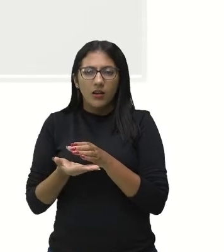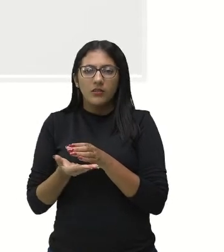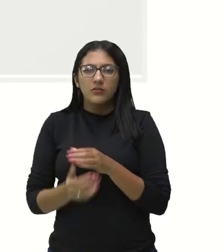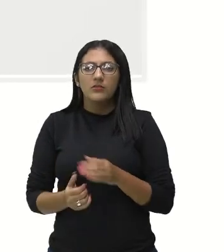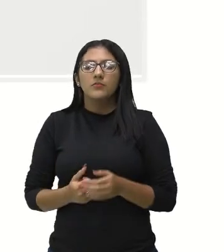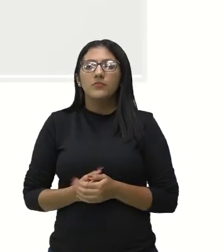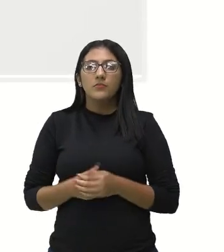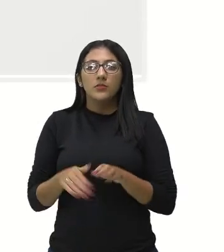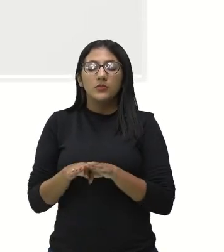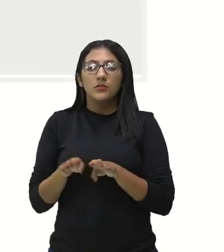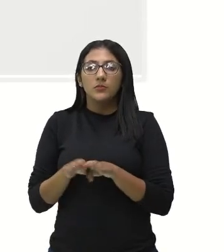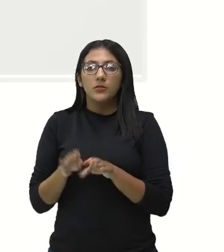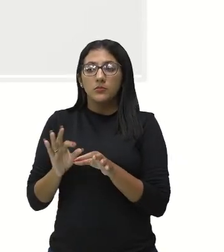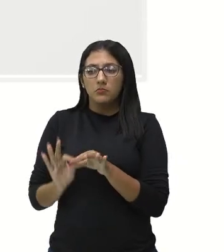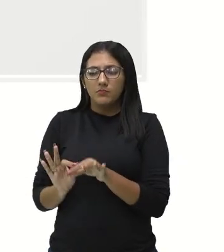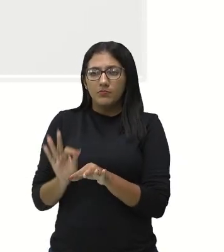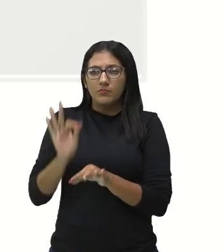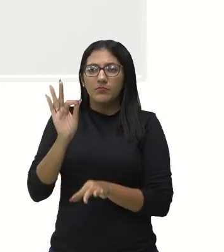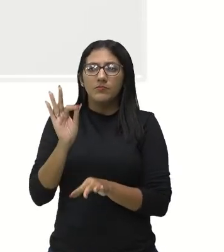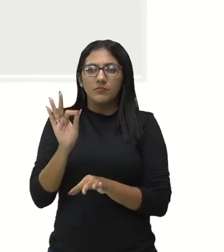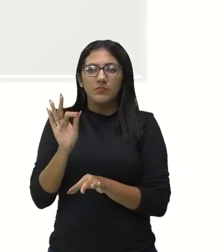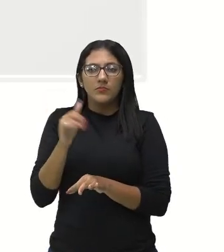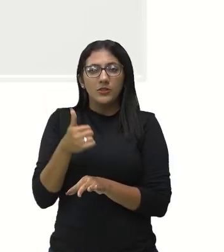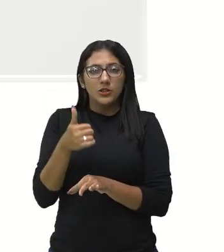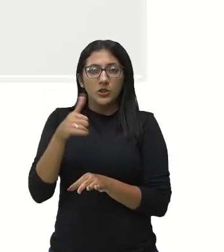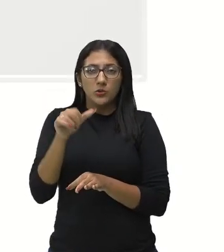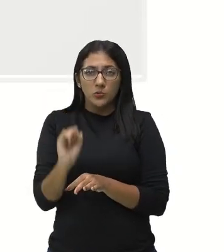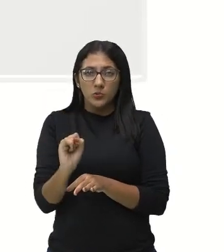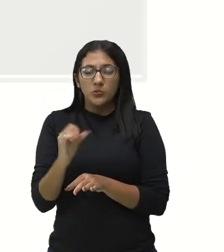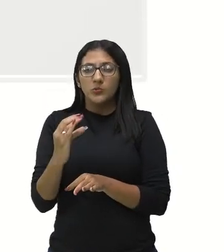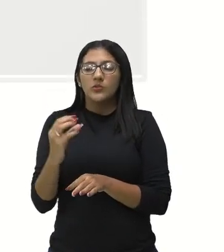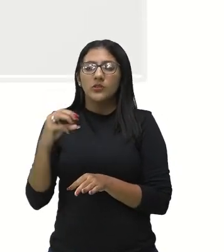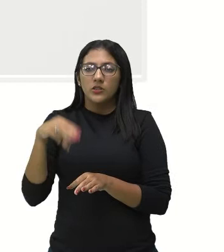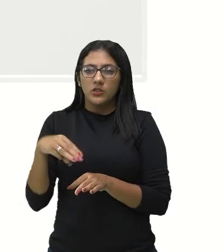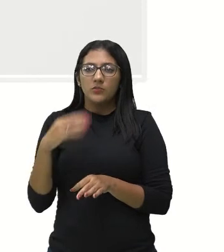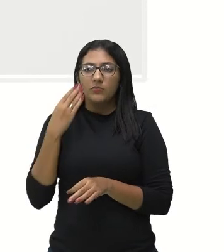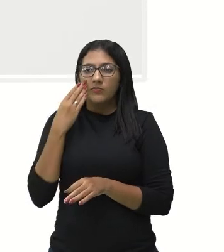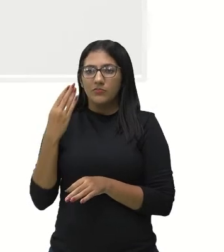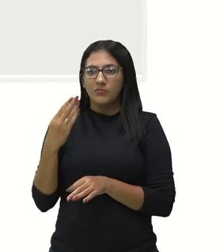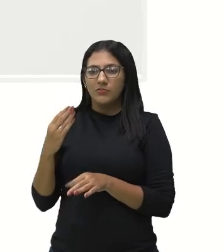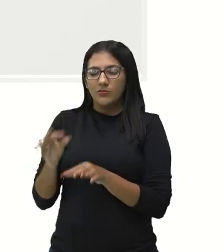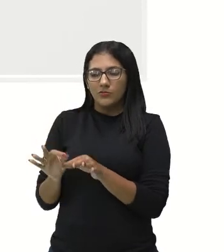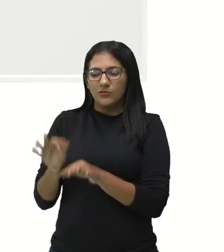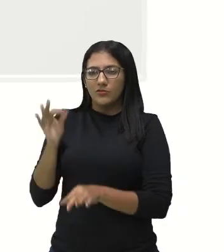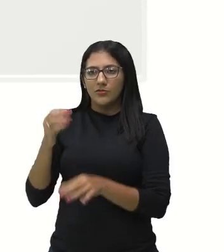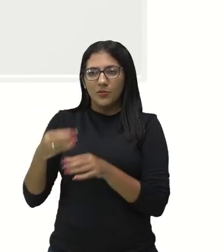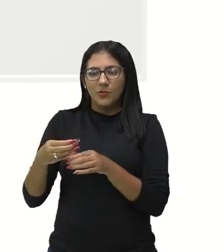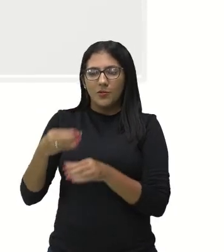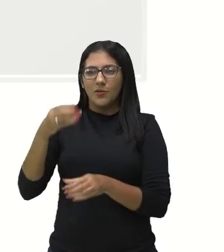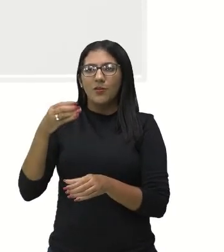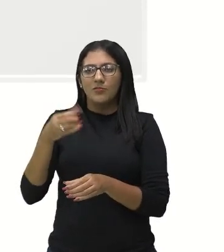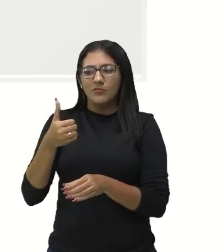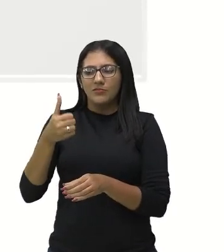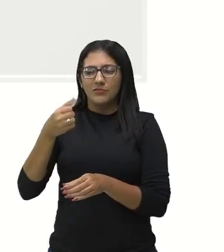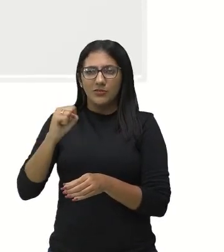E tem 18 centímetros de altura. Então a sua altura aqui, ó,